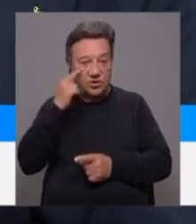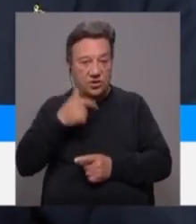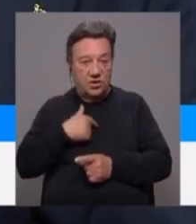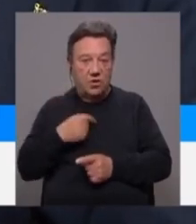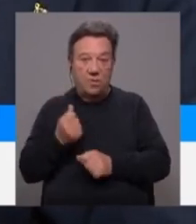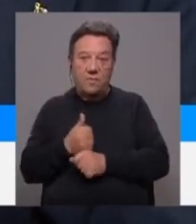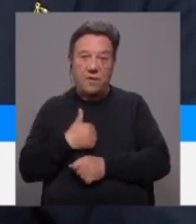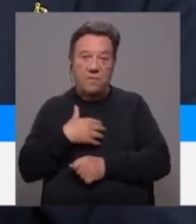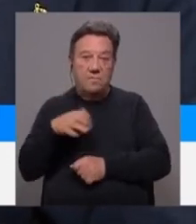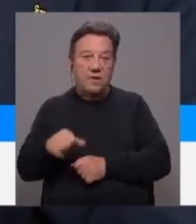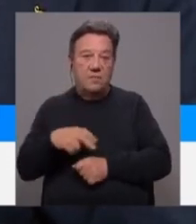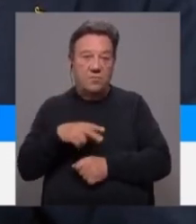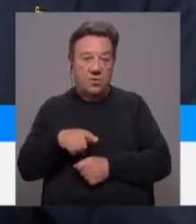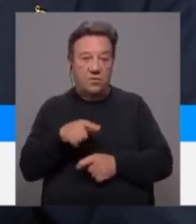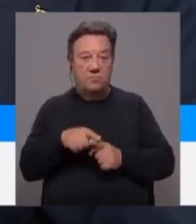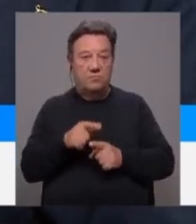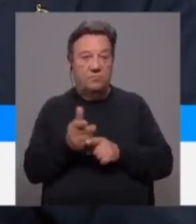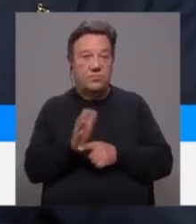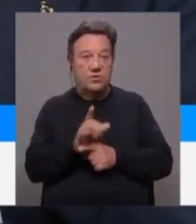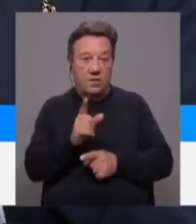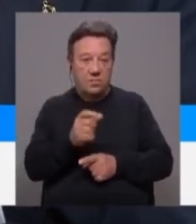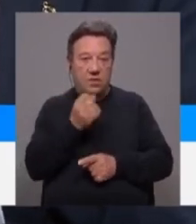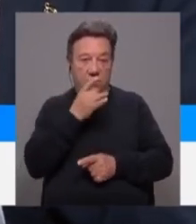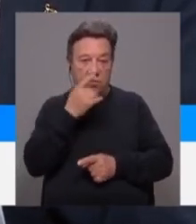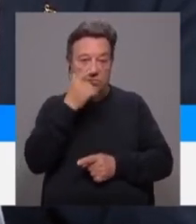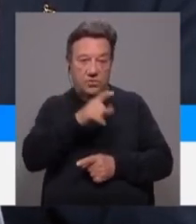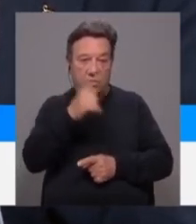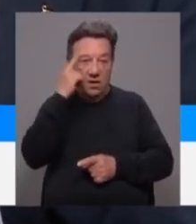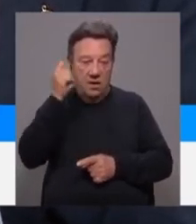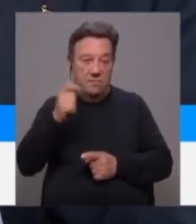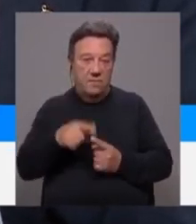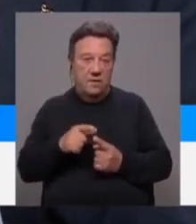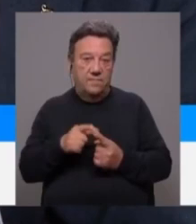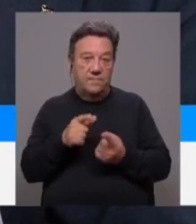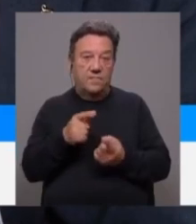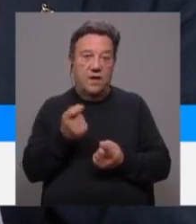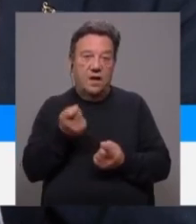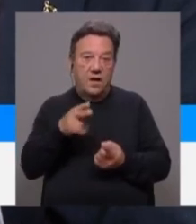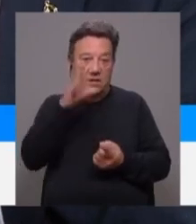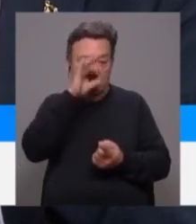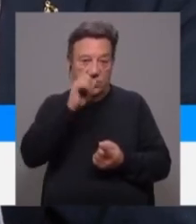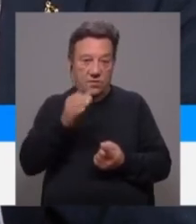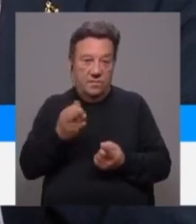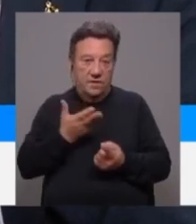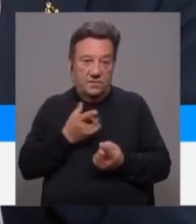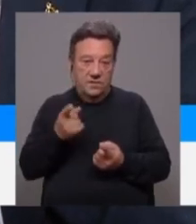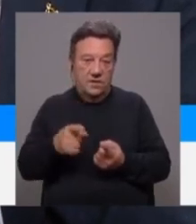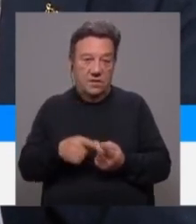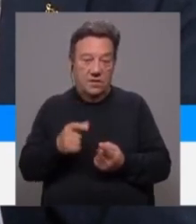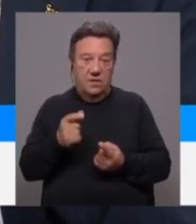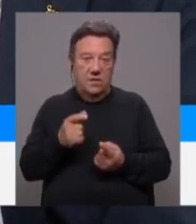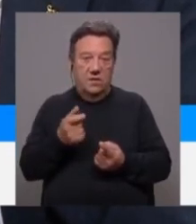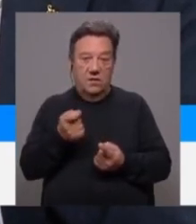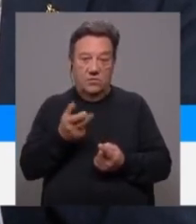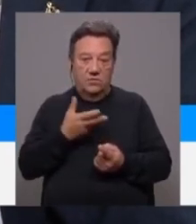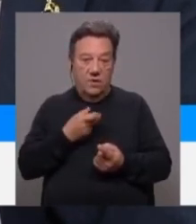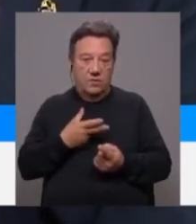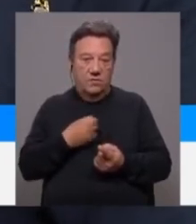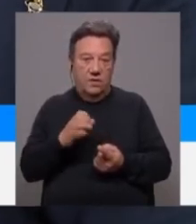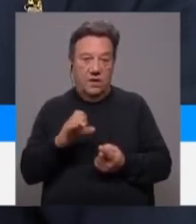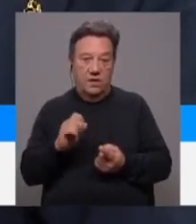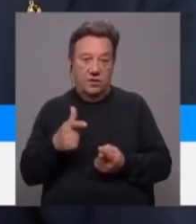empresas a Portugal a estava por exemplo e é bom que as pessoas se lembrem o leite Ministro de PSD e do lado da